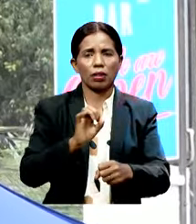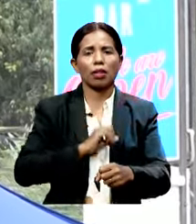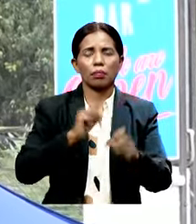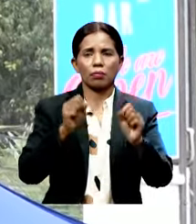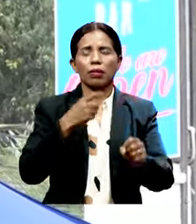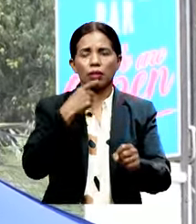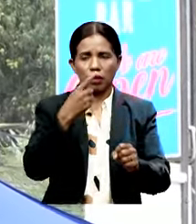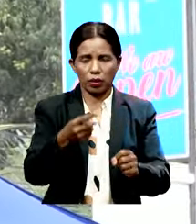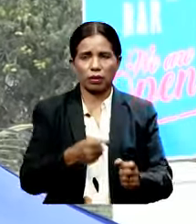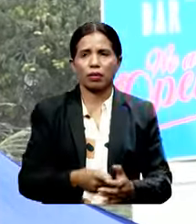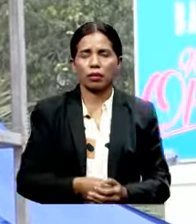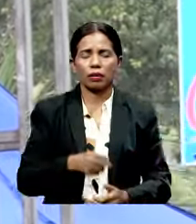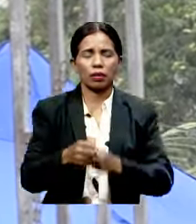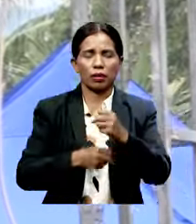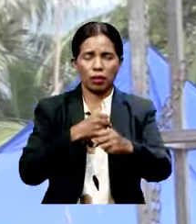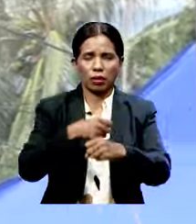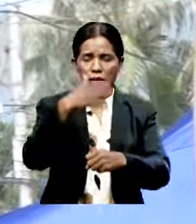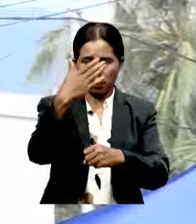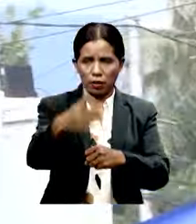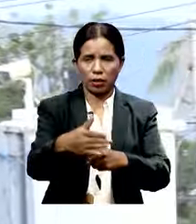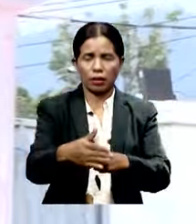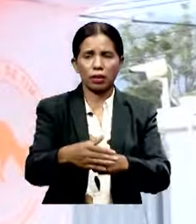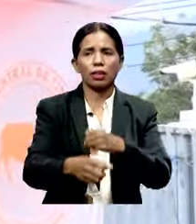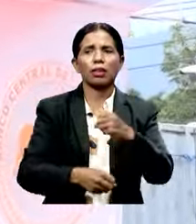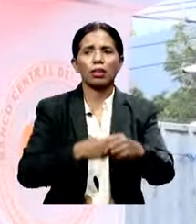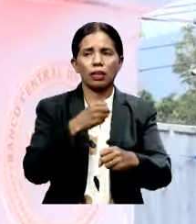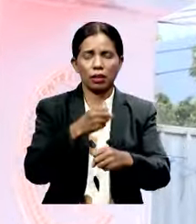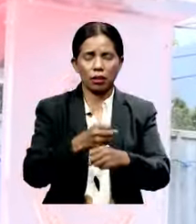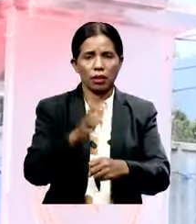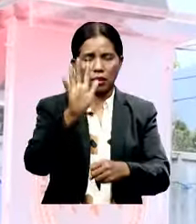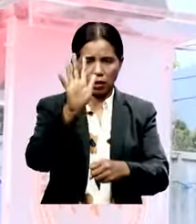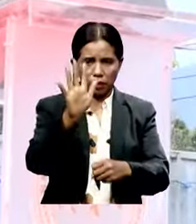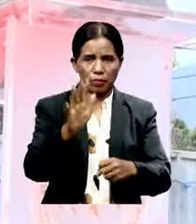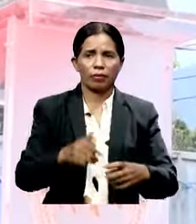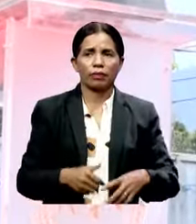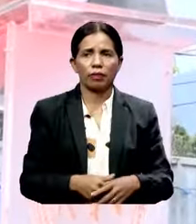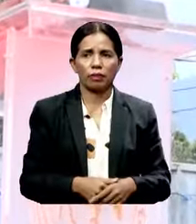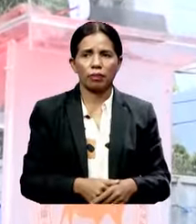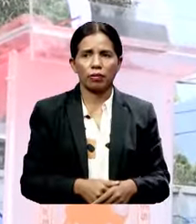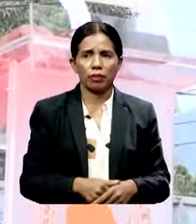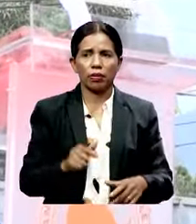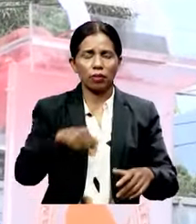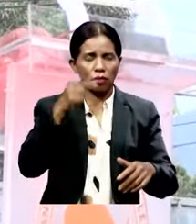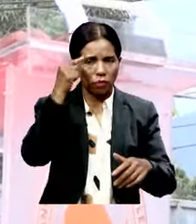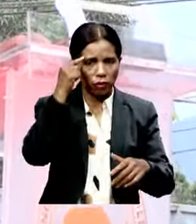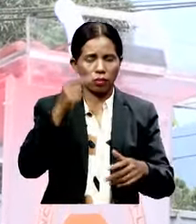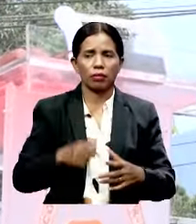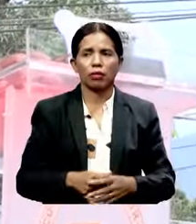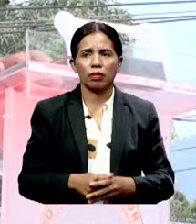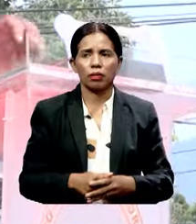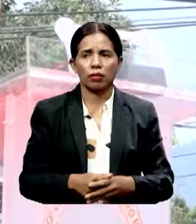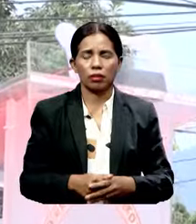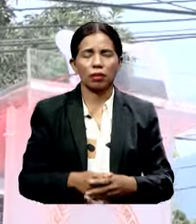tinha mais nem queiras. E tinha lima nem lara. Governo, e